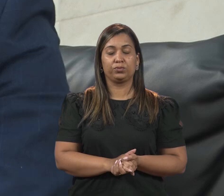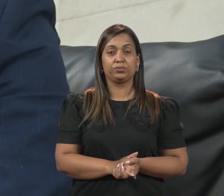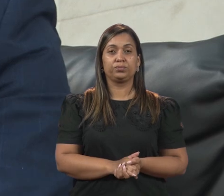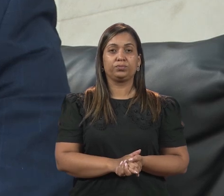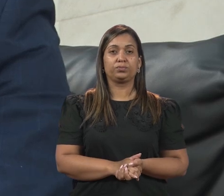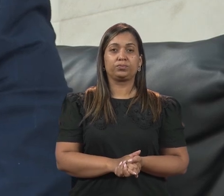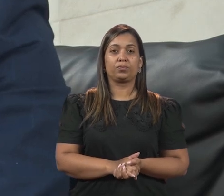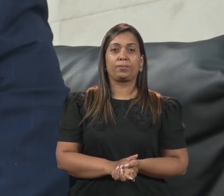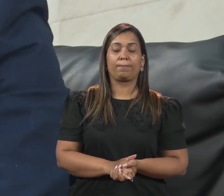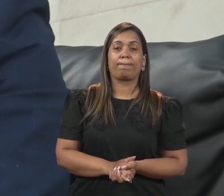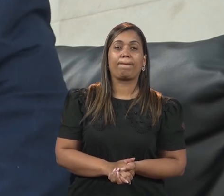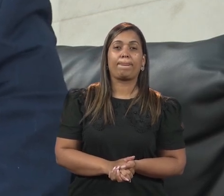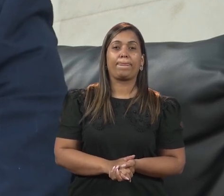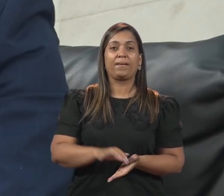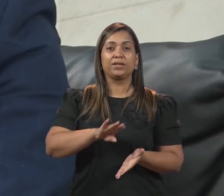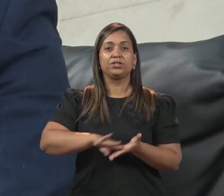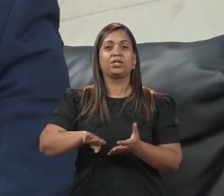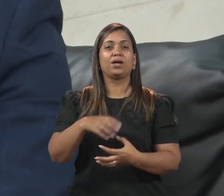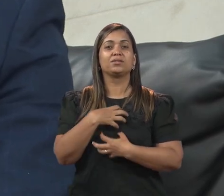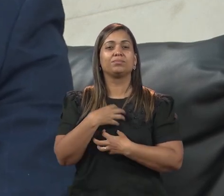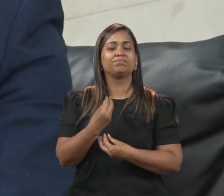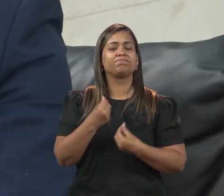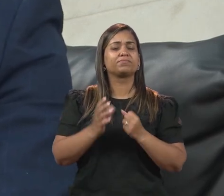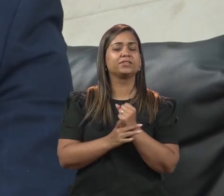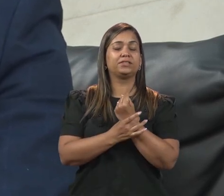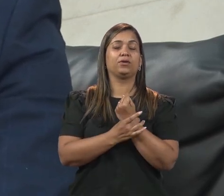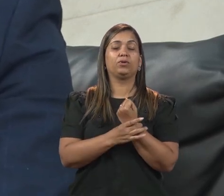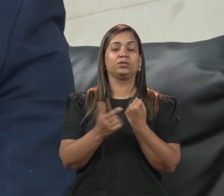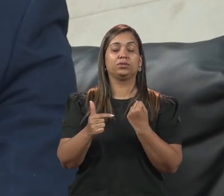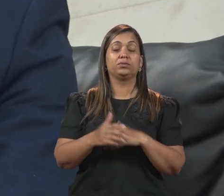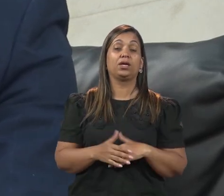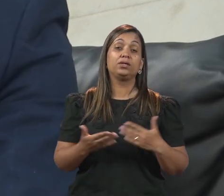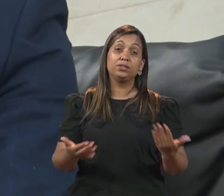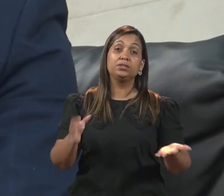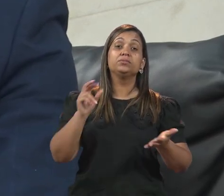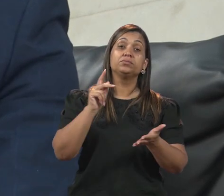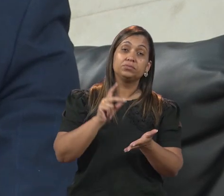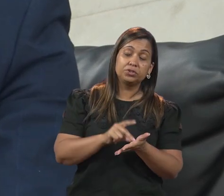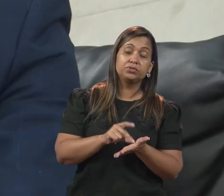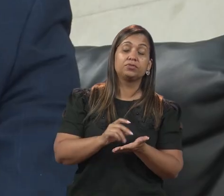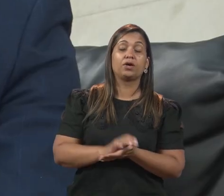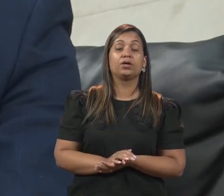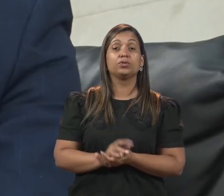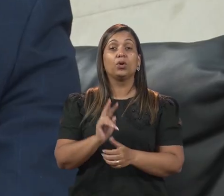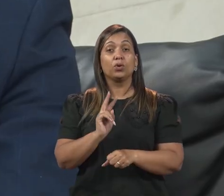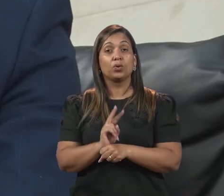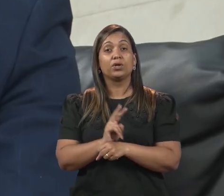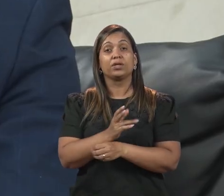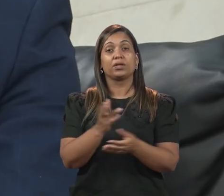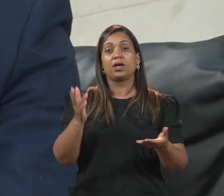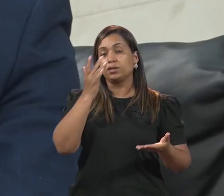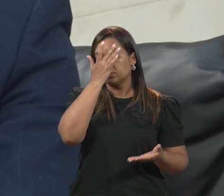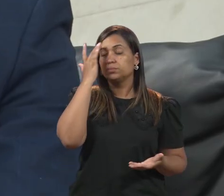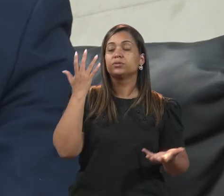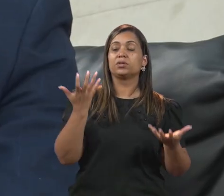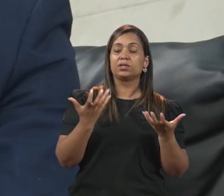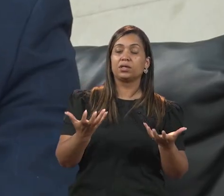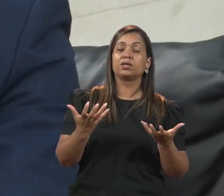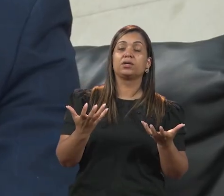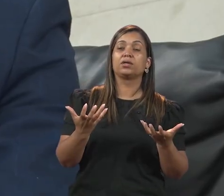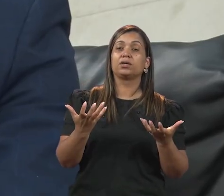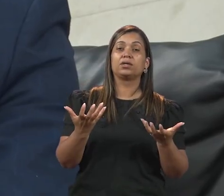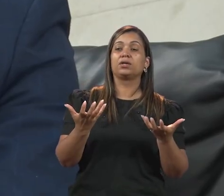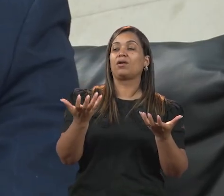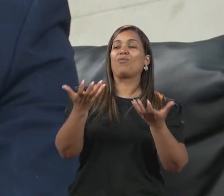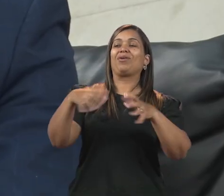é tirar essa sensação de insegurança e, de fato, cuidar daqueles que querem sair da situação